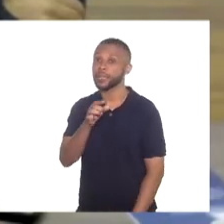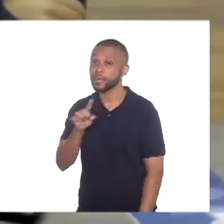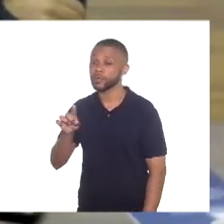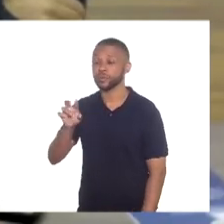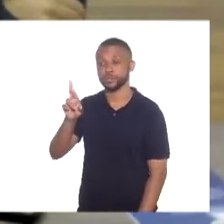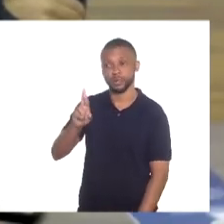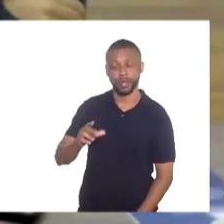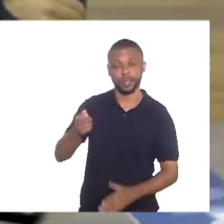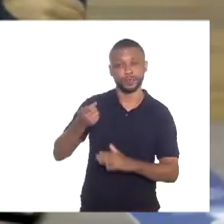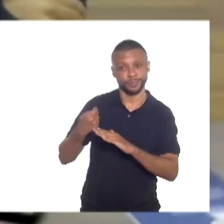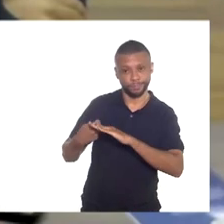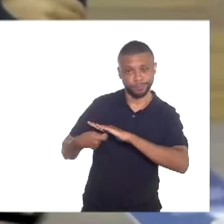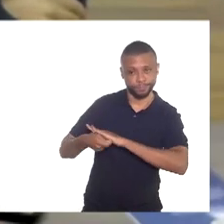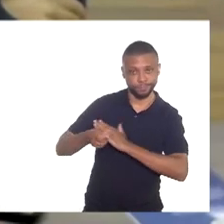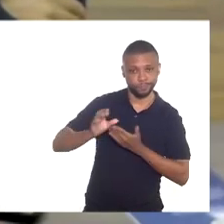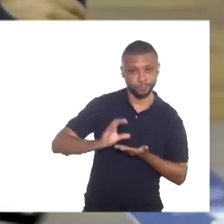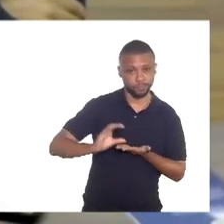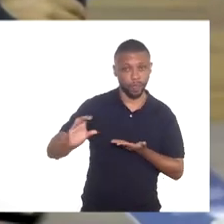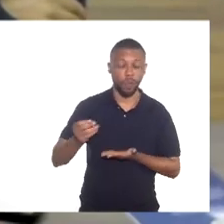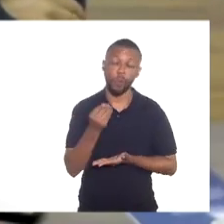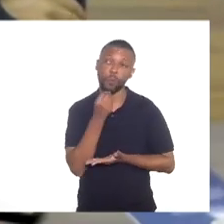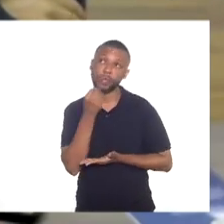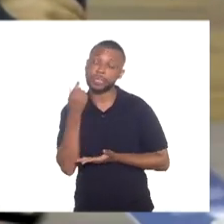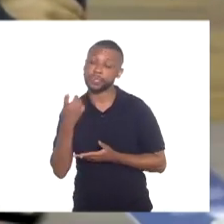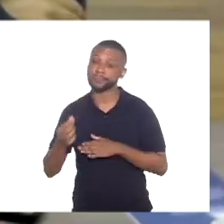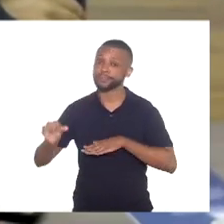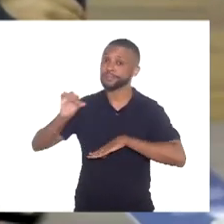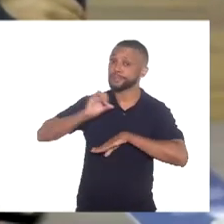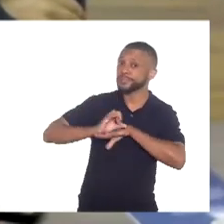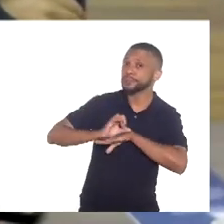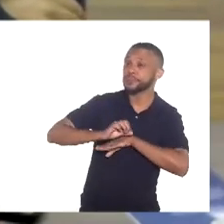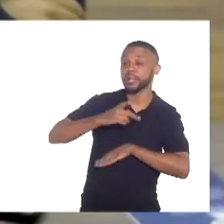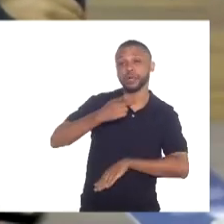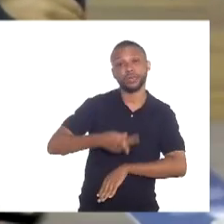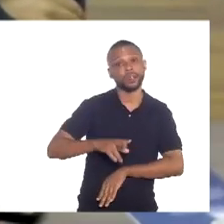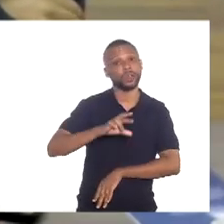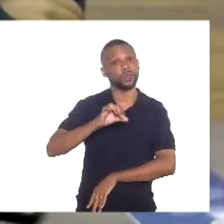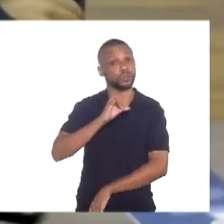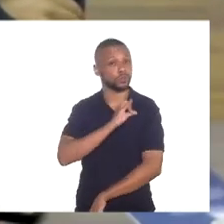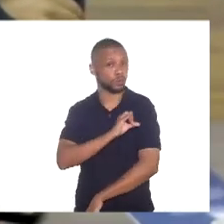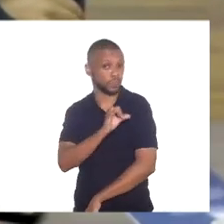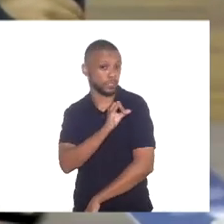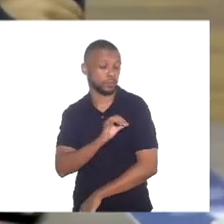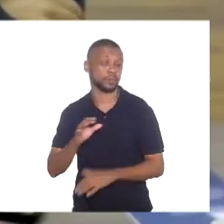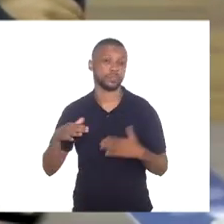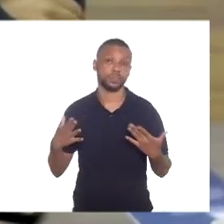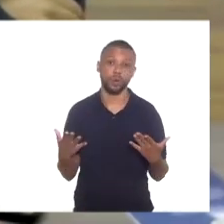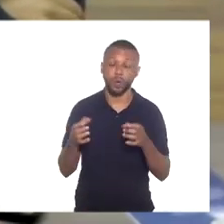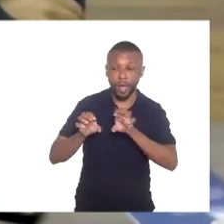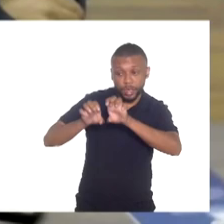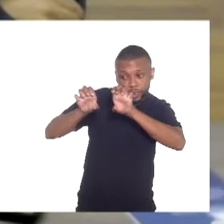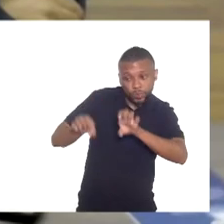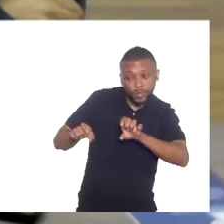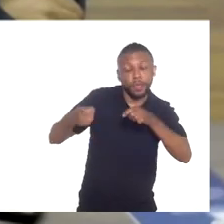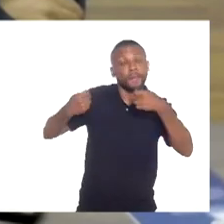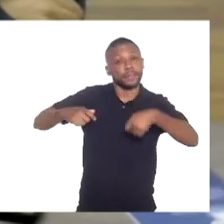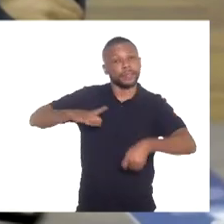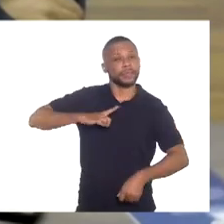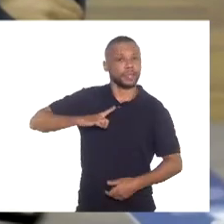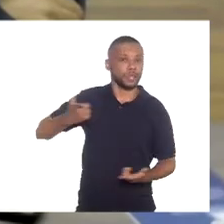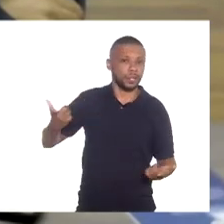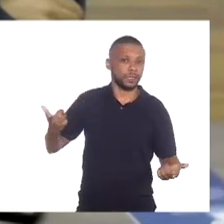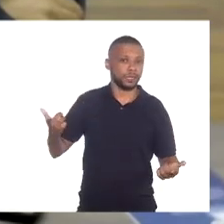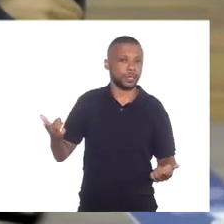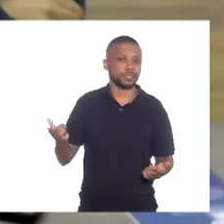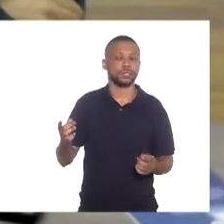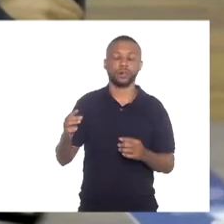investimento, poderia estar aqui no Rio de Janeiro. Então, a gente precisa ter essas estruturas, Luiz, e estar mais atento tudo que a